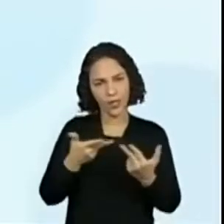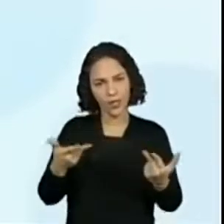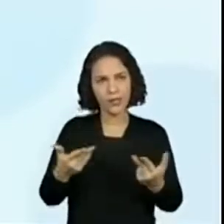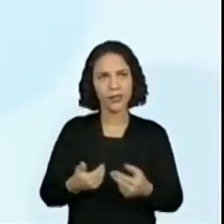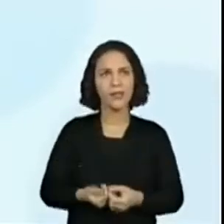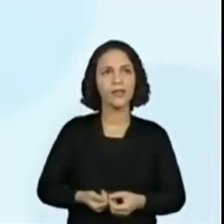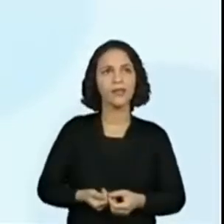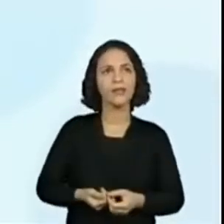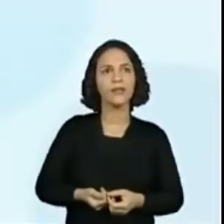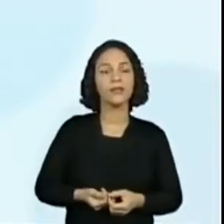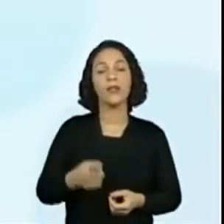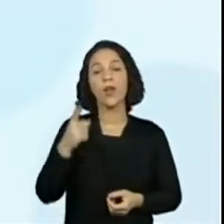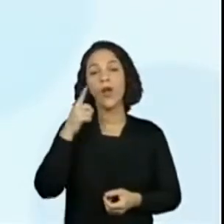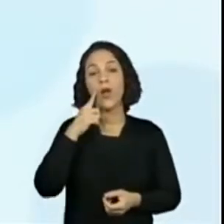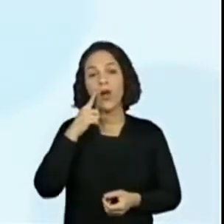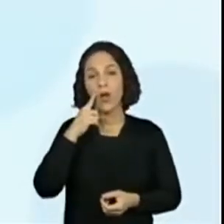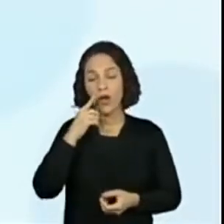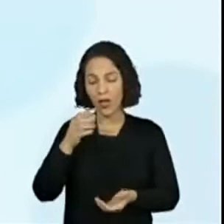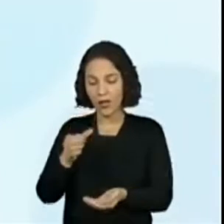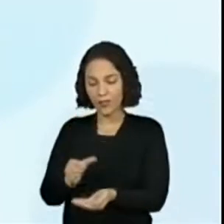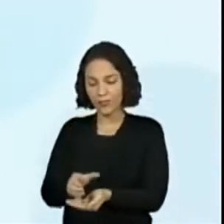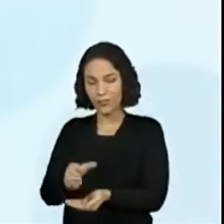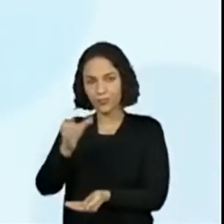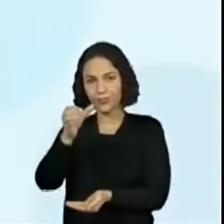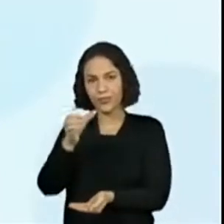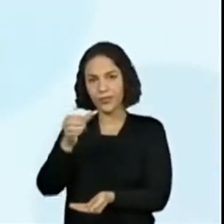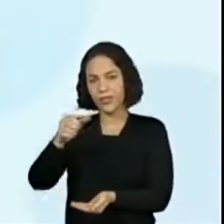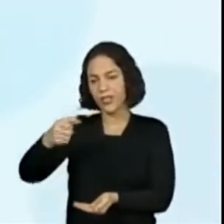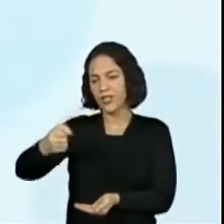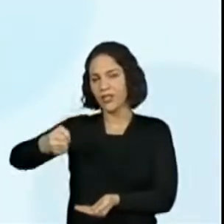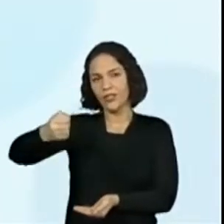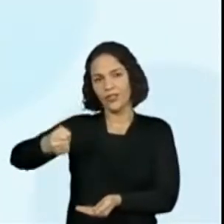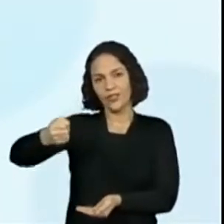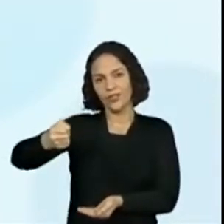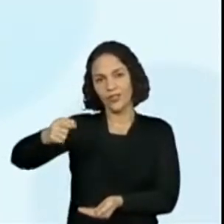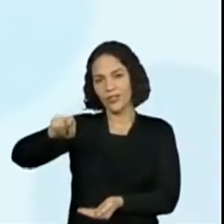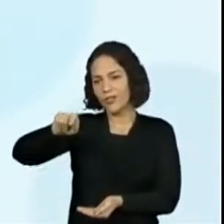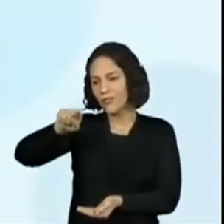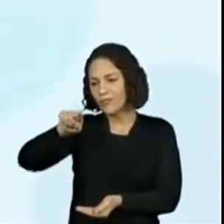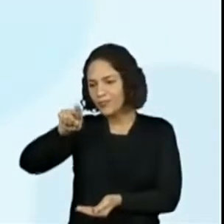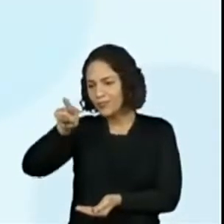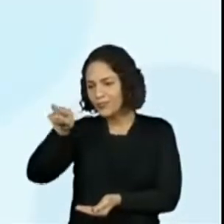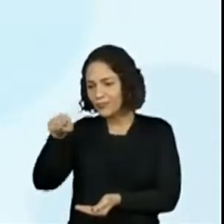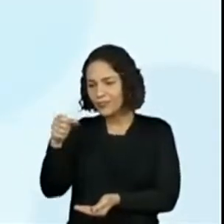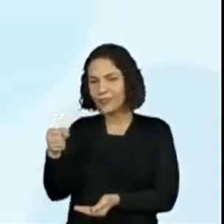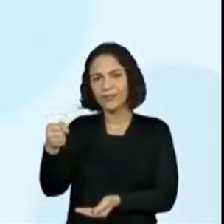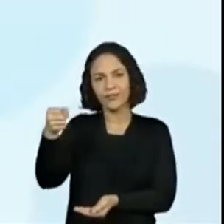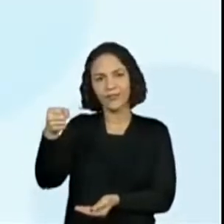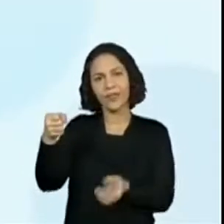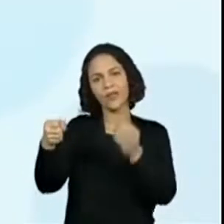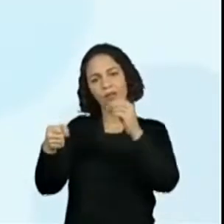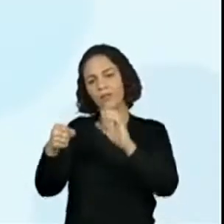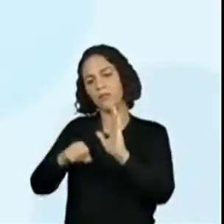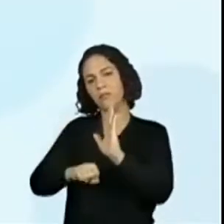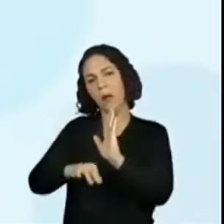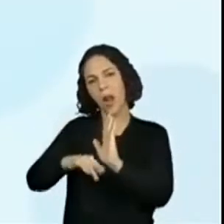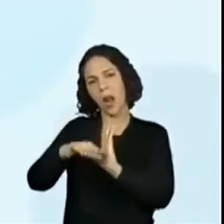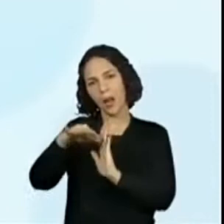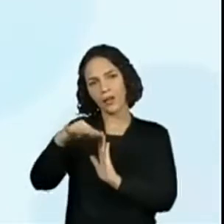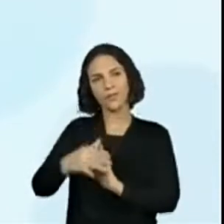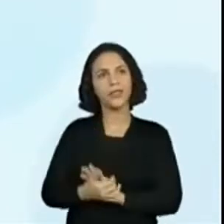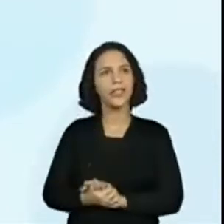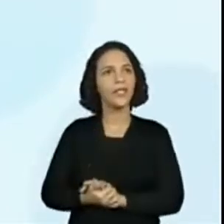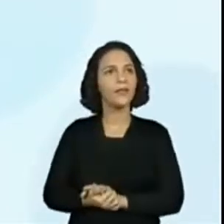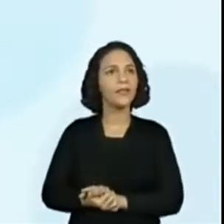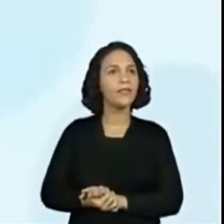A jarra. Colocaram a jarra? Isso. A jarra. A